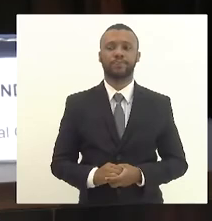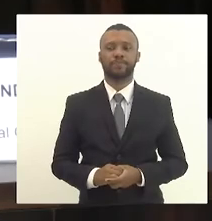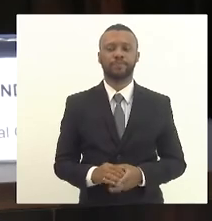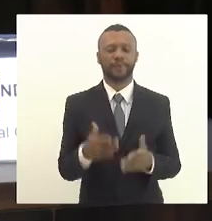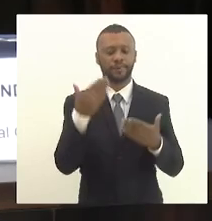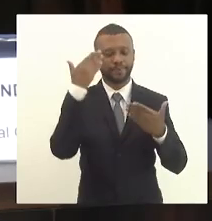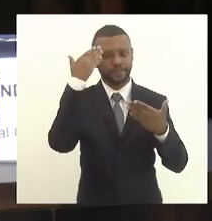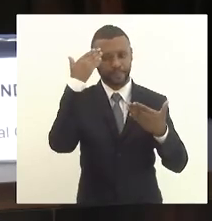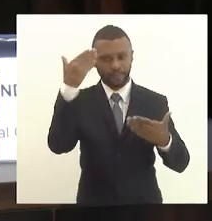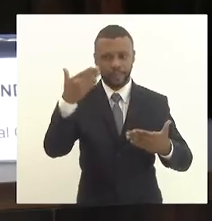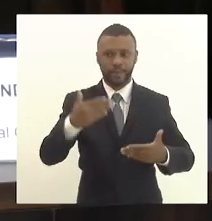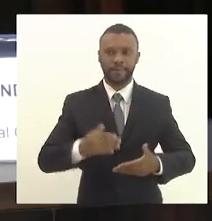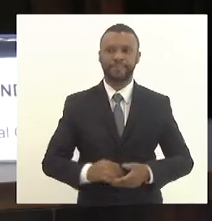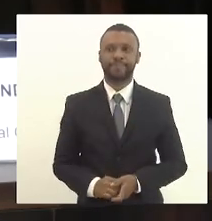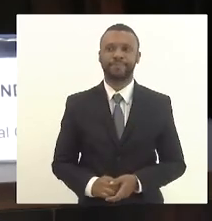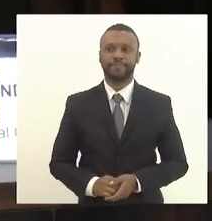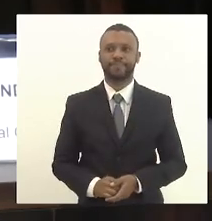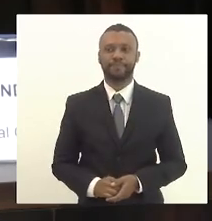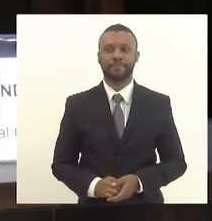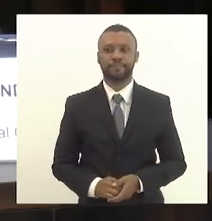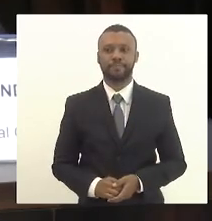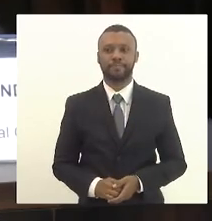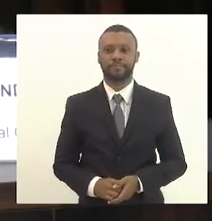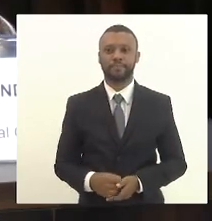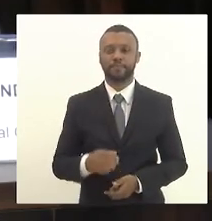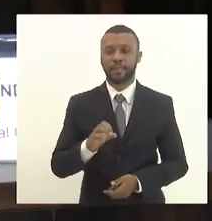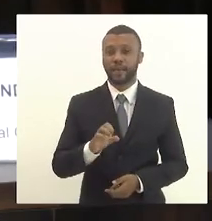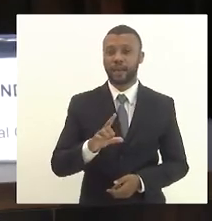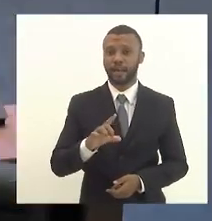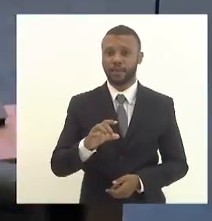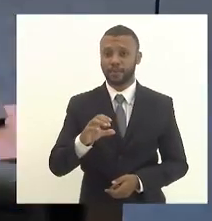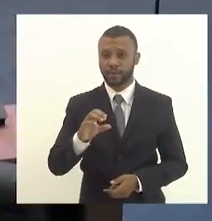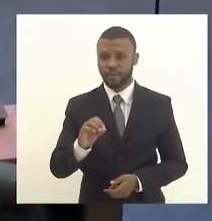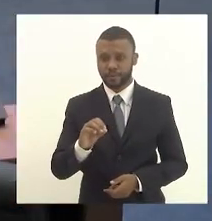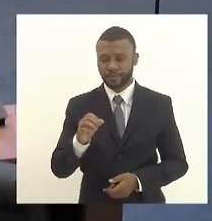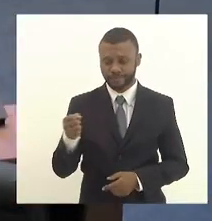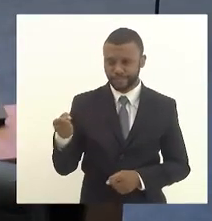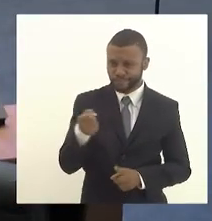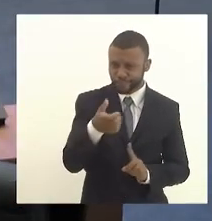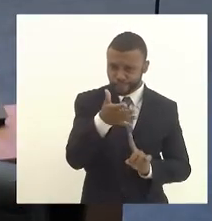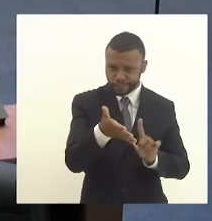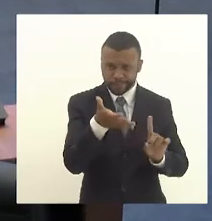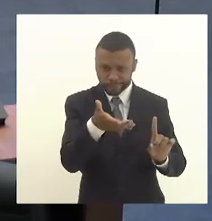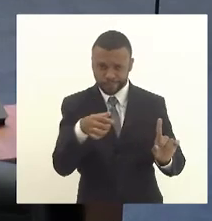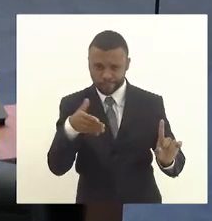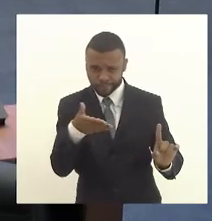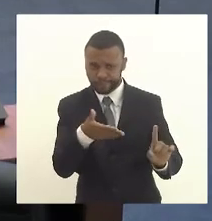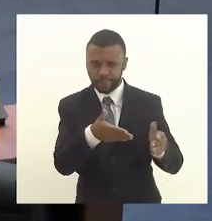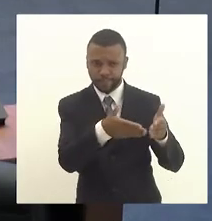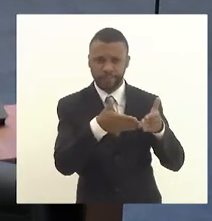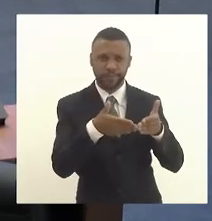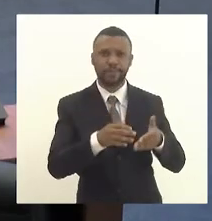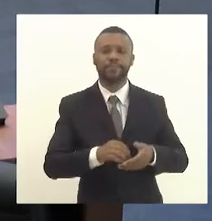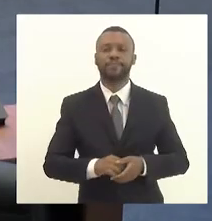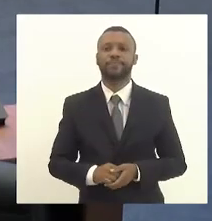Obrigado. Ok. Elcio Camarinha, quer usar a palavra, por favor?